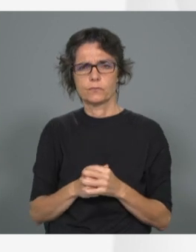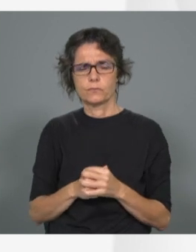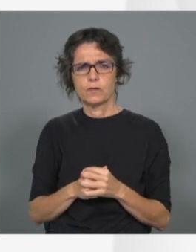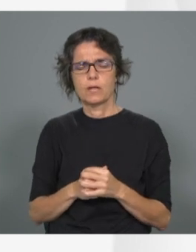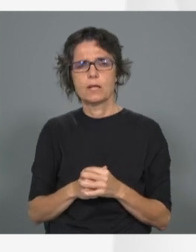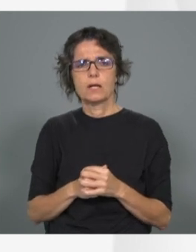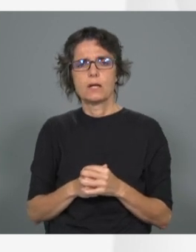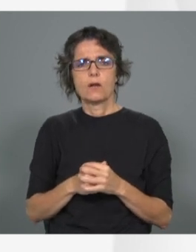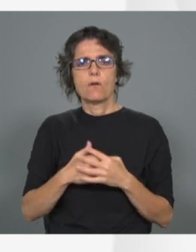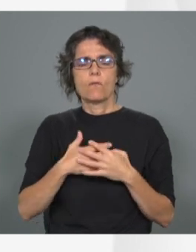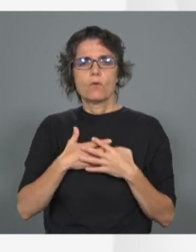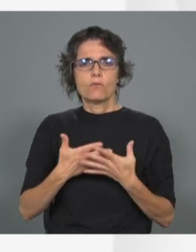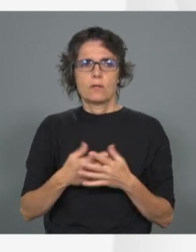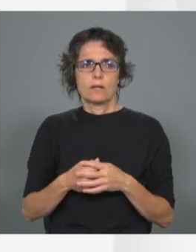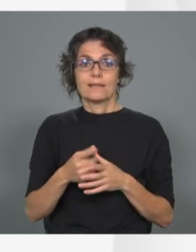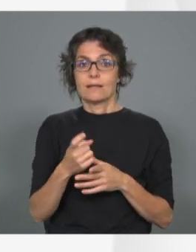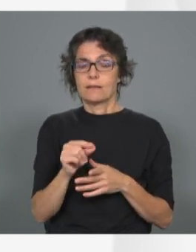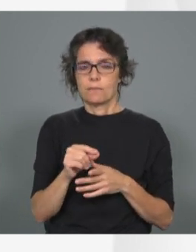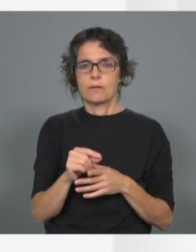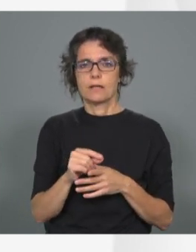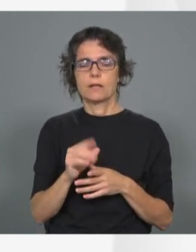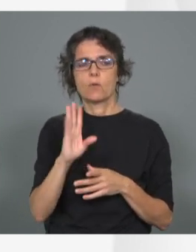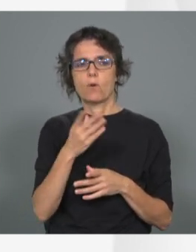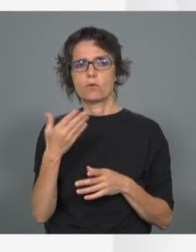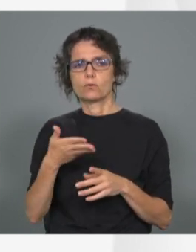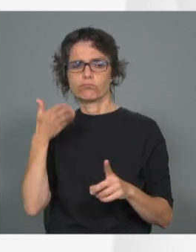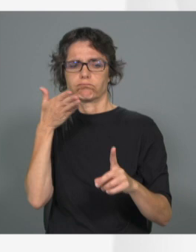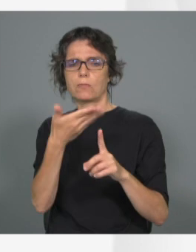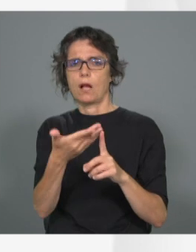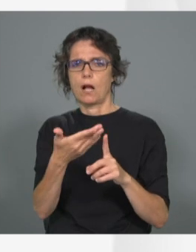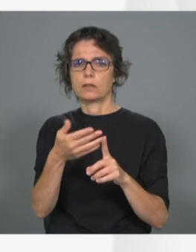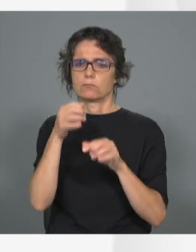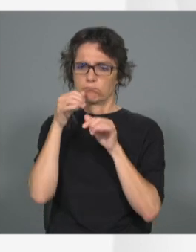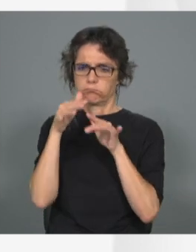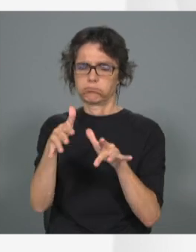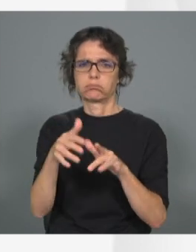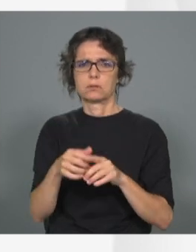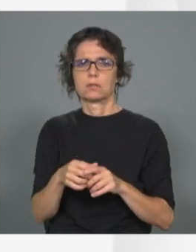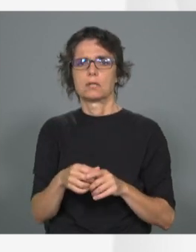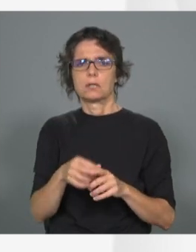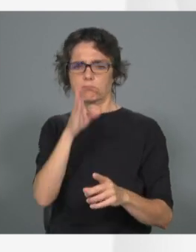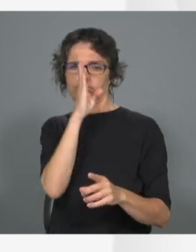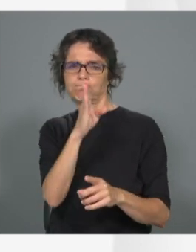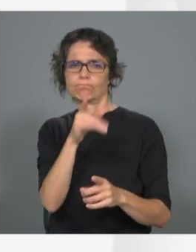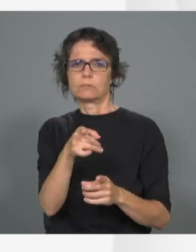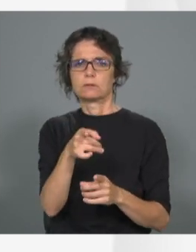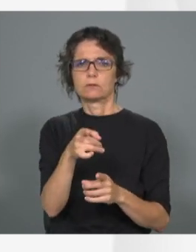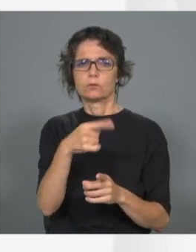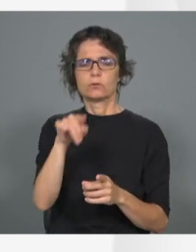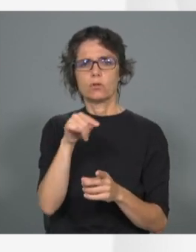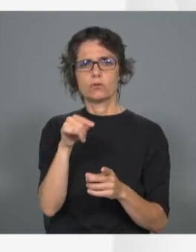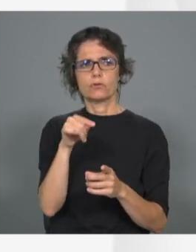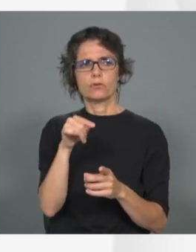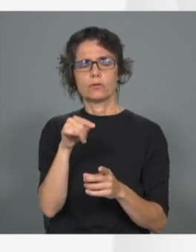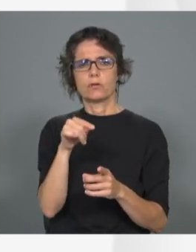de levarmos as nossas convicções a sério. Somos desafiados a correr de forma decidida, não é? A